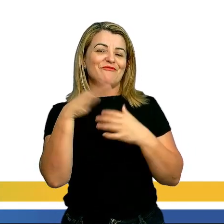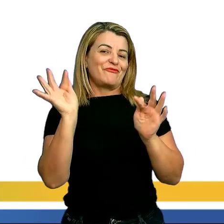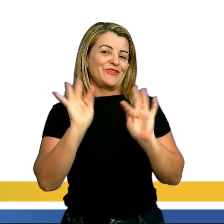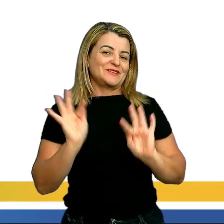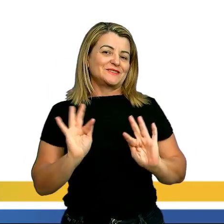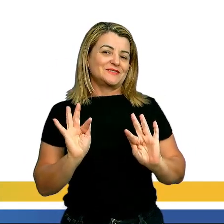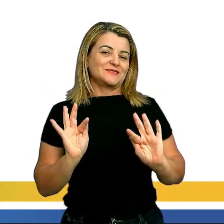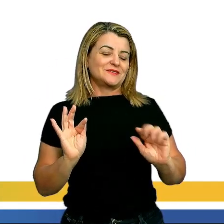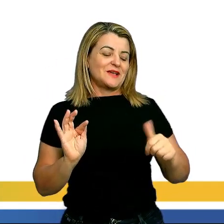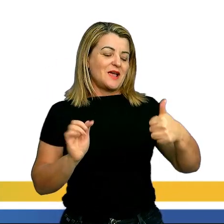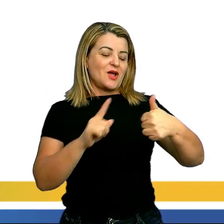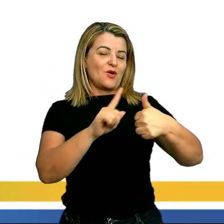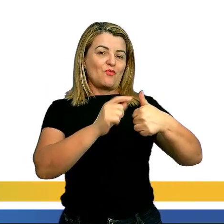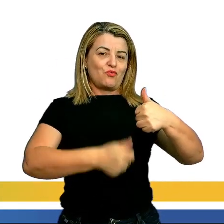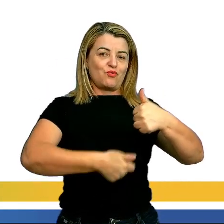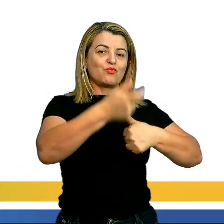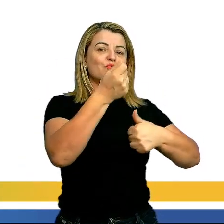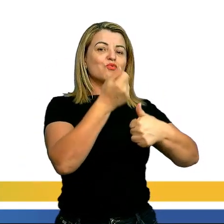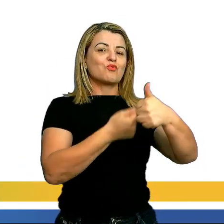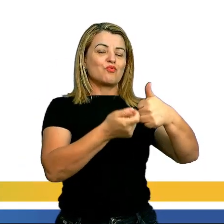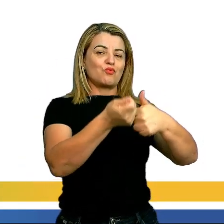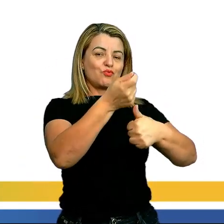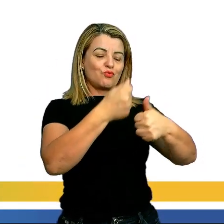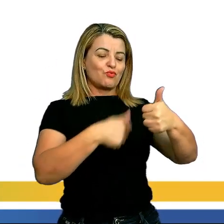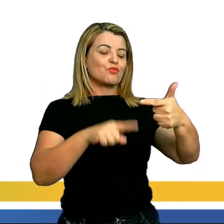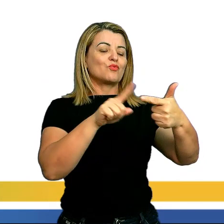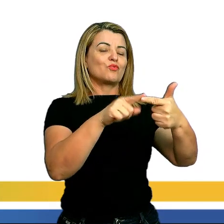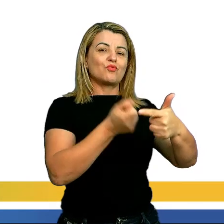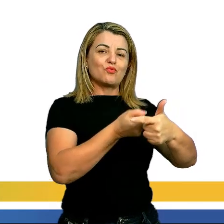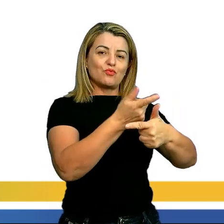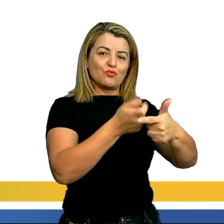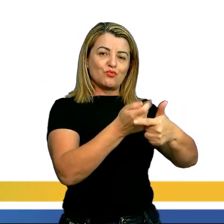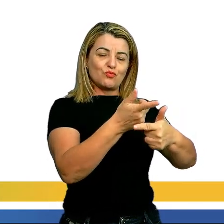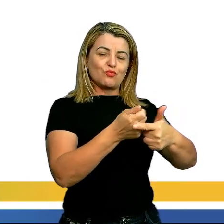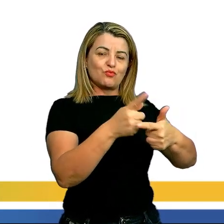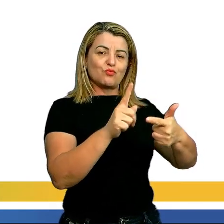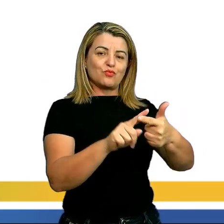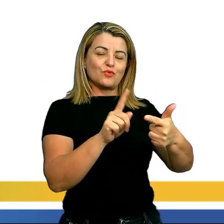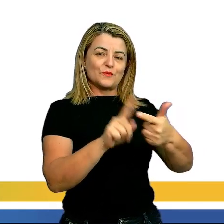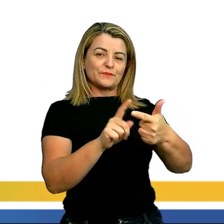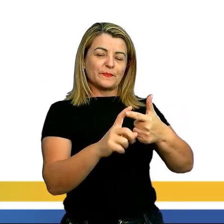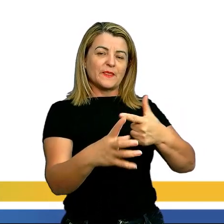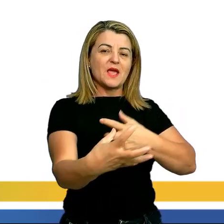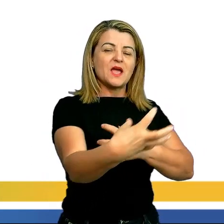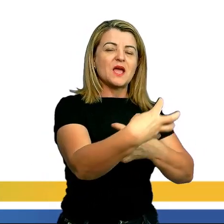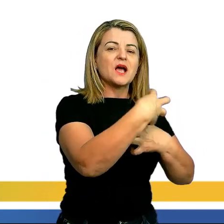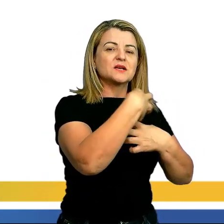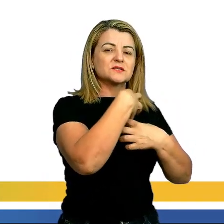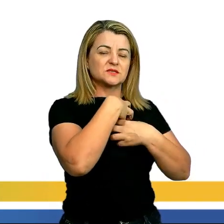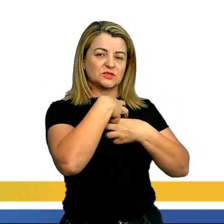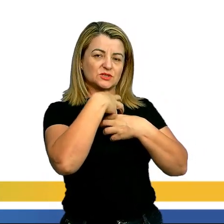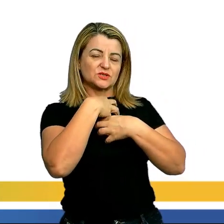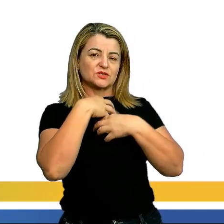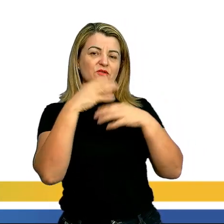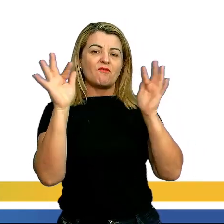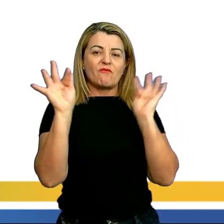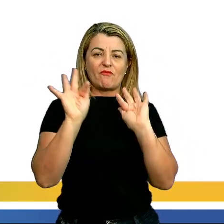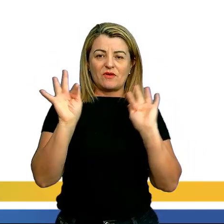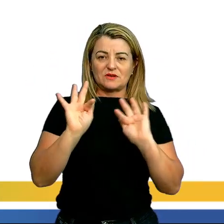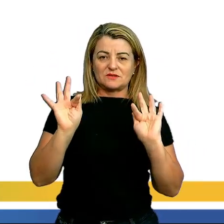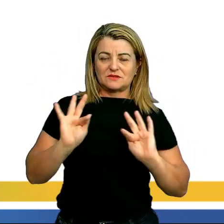Então junta ali os ideais, né, de consumismo, o estilo de vida americano,